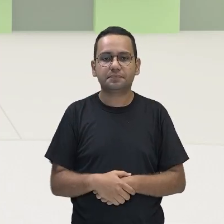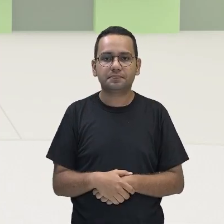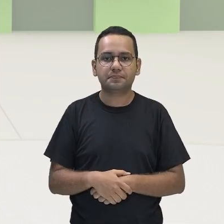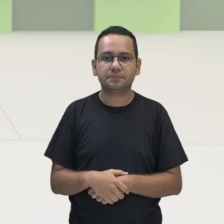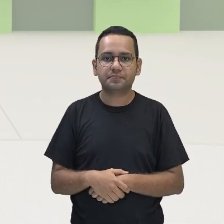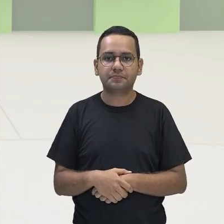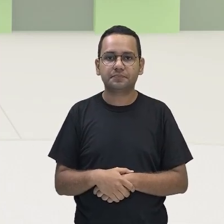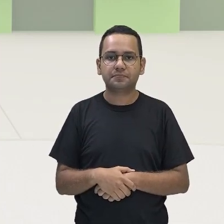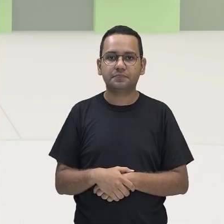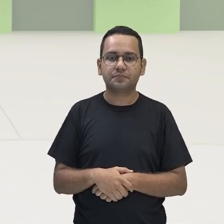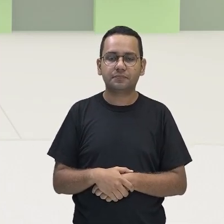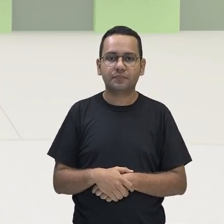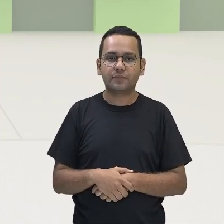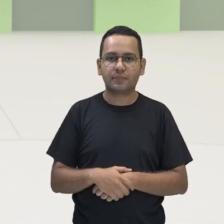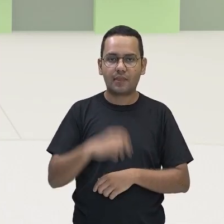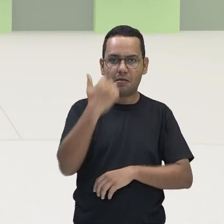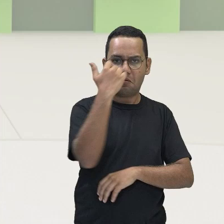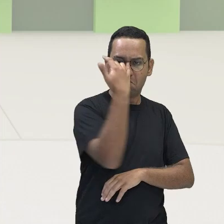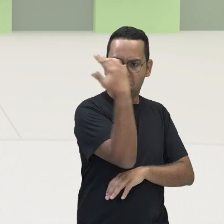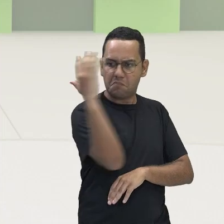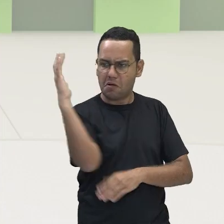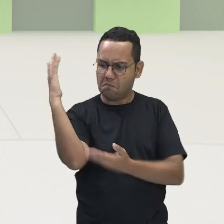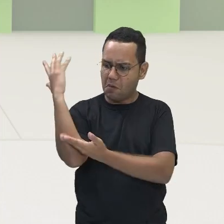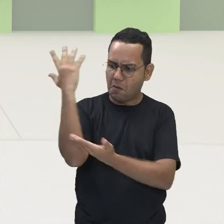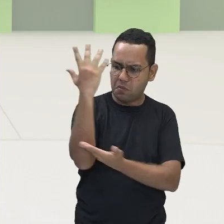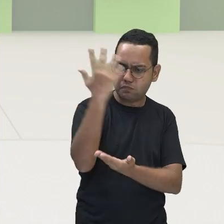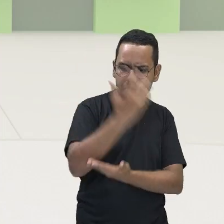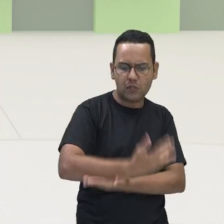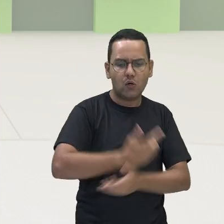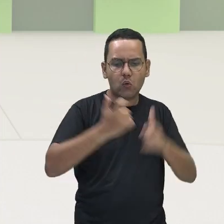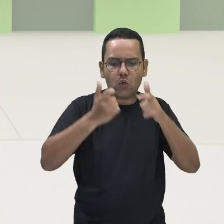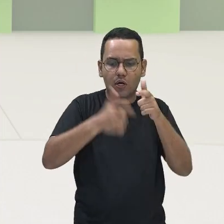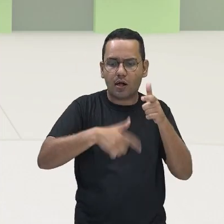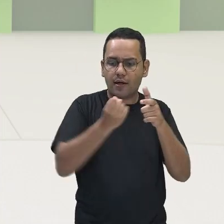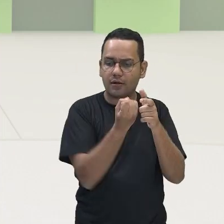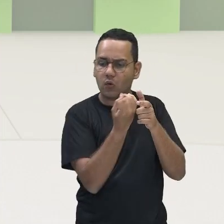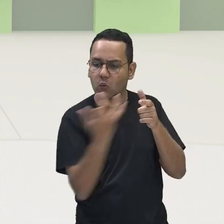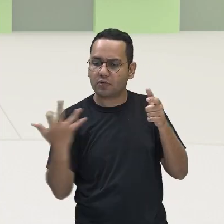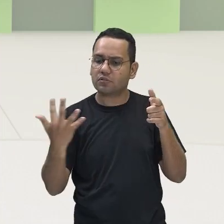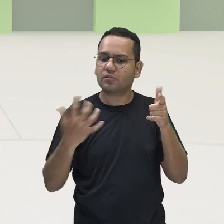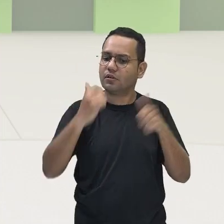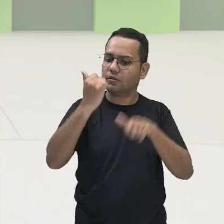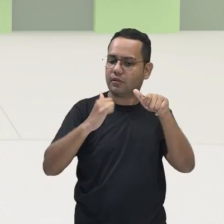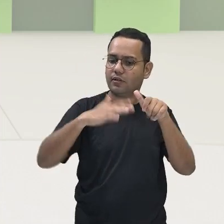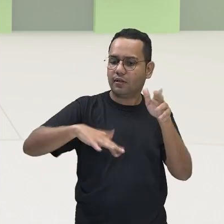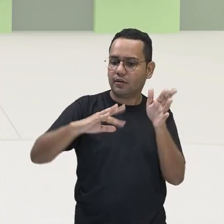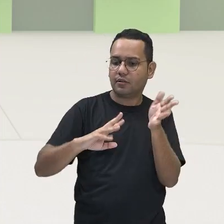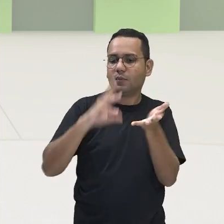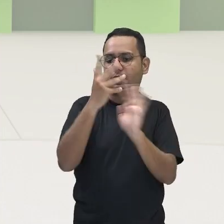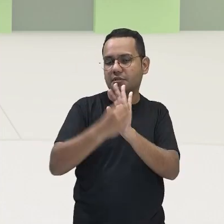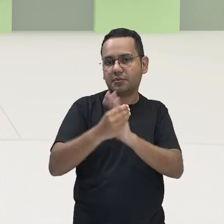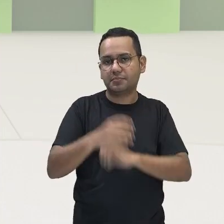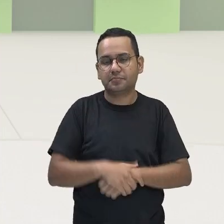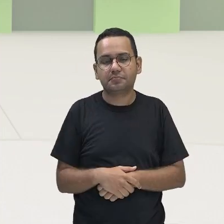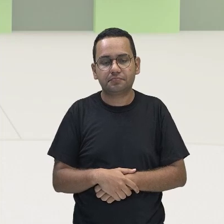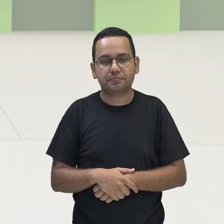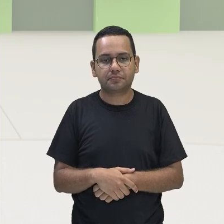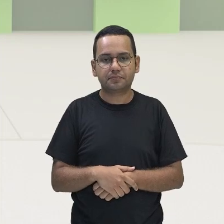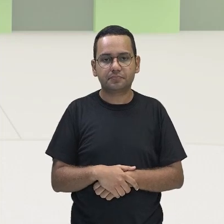de desmatamento, né, da floresta amazônica em uma determinada região. Então, aí nós já estamos